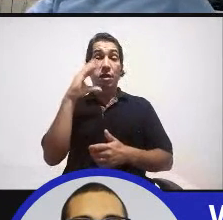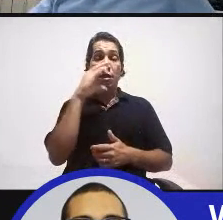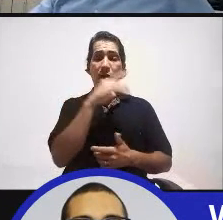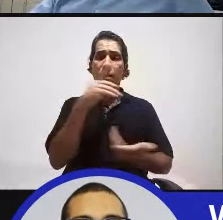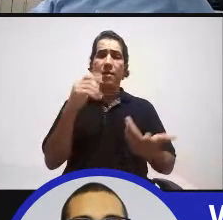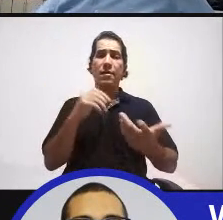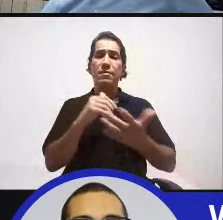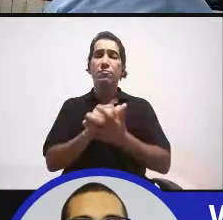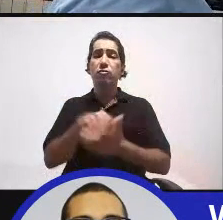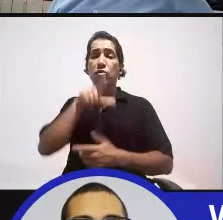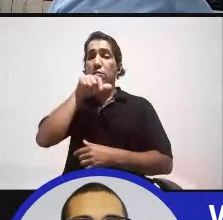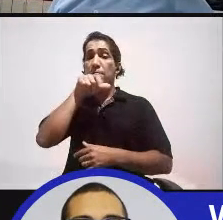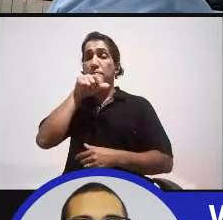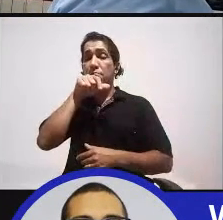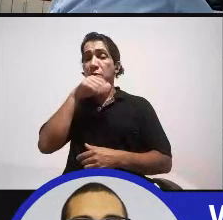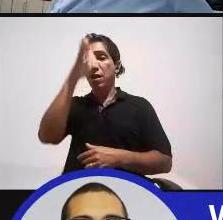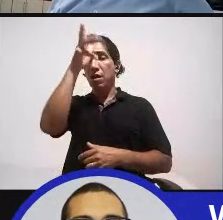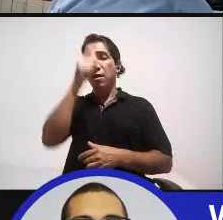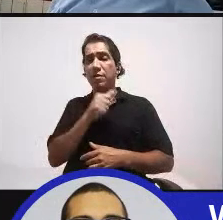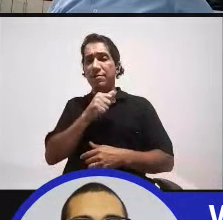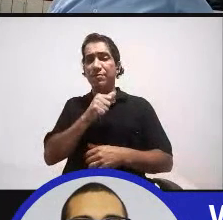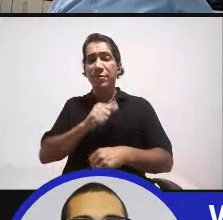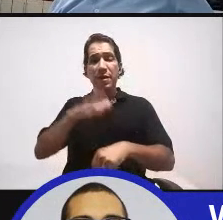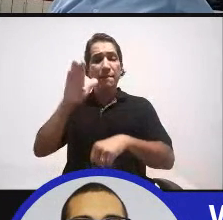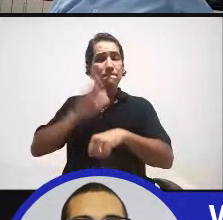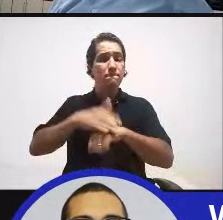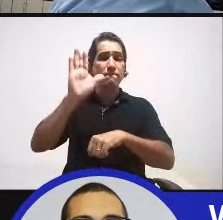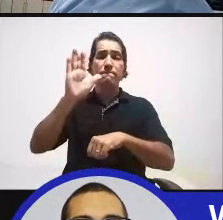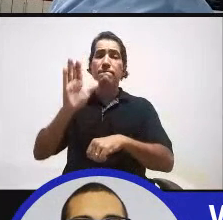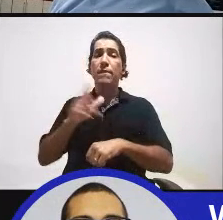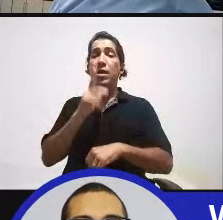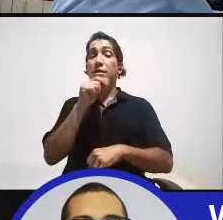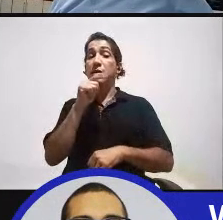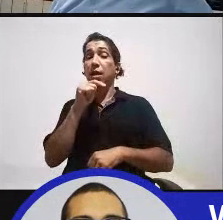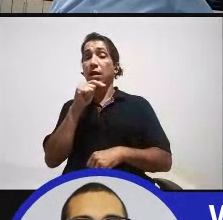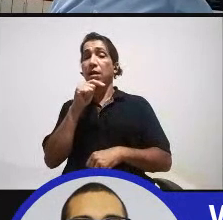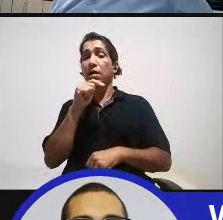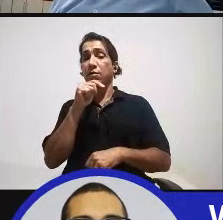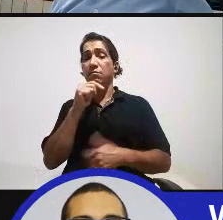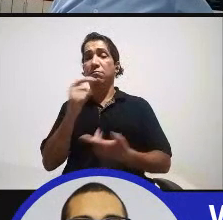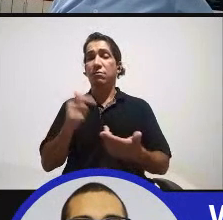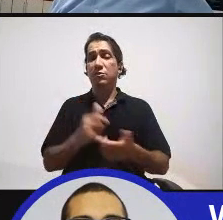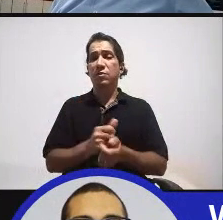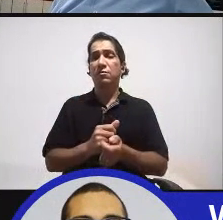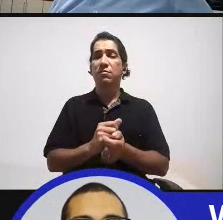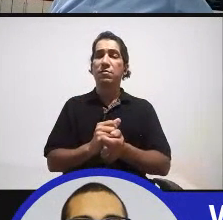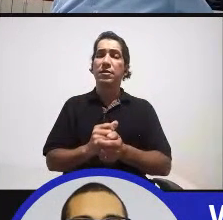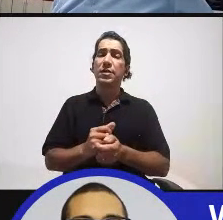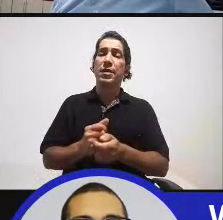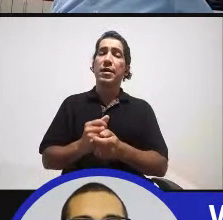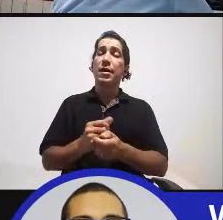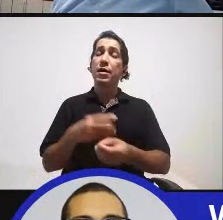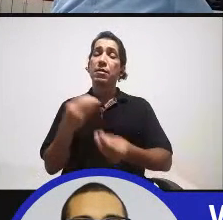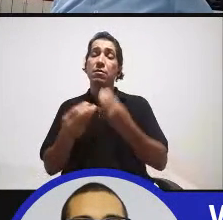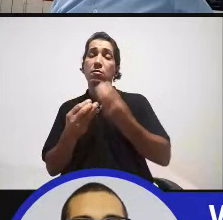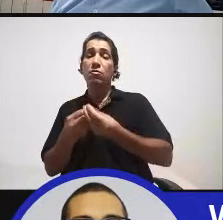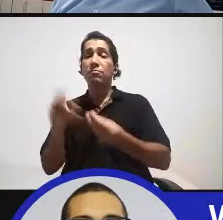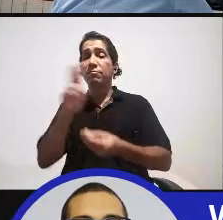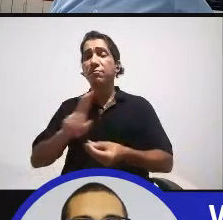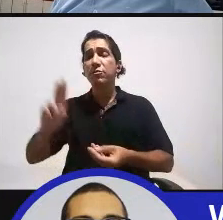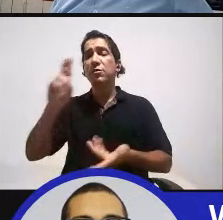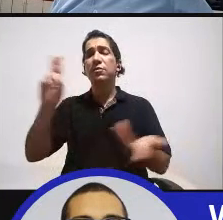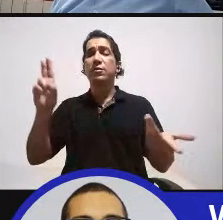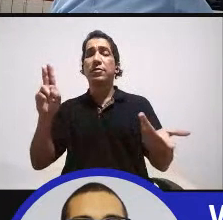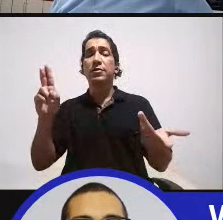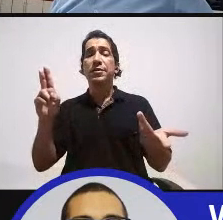ter uma produção menor de ovos, né? Isso é importante. Consumo de energia elétrica também,